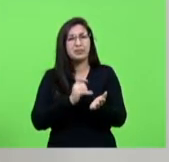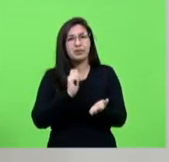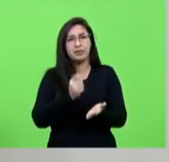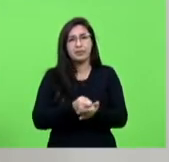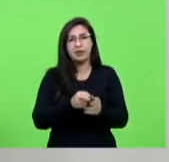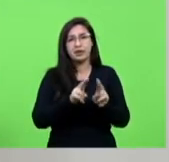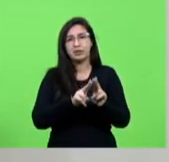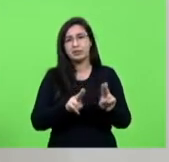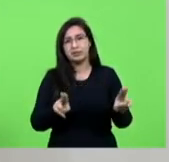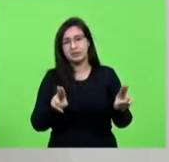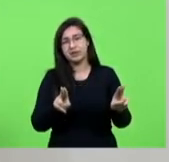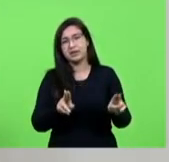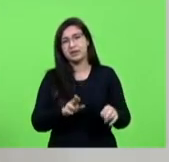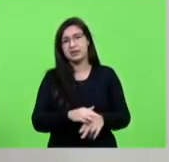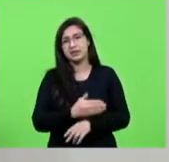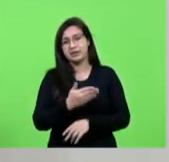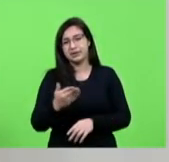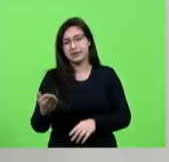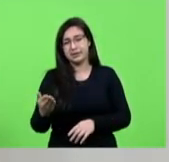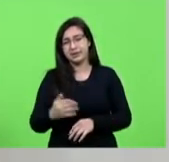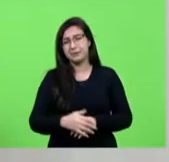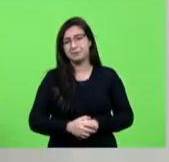desses vagabundos.